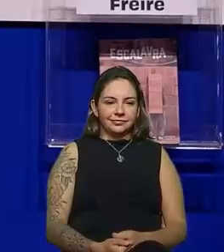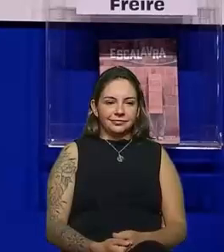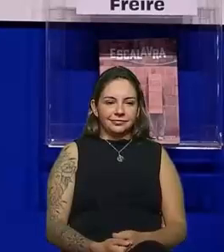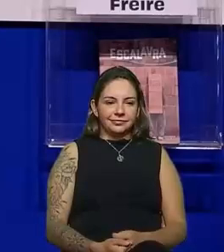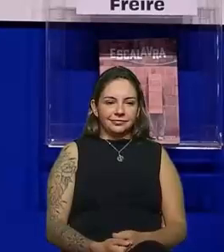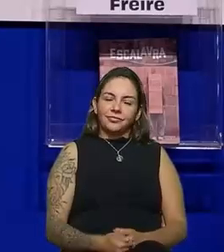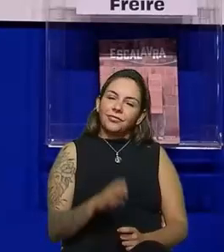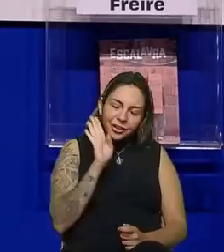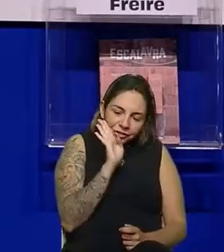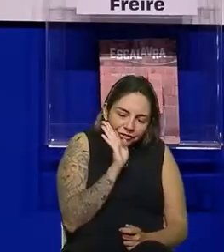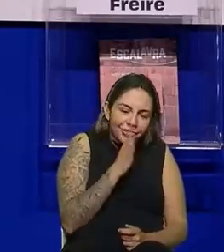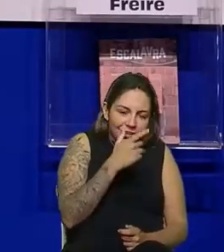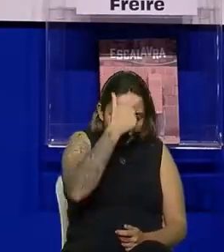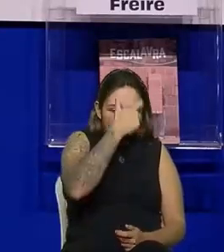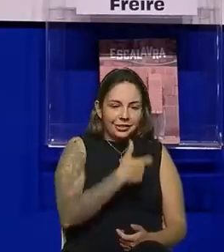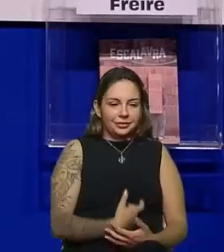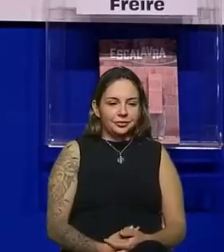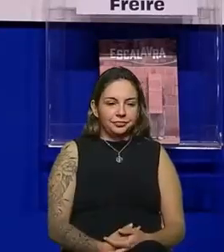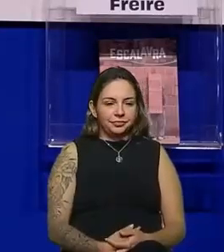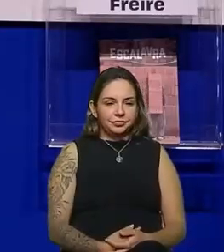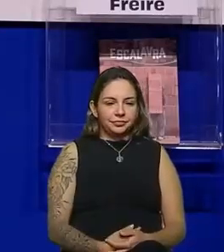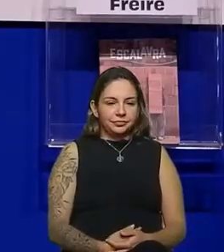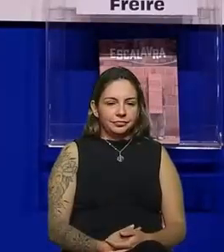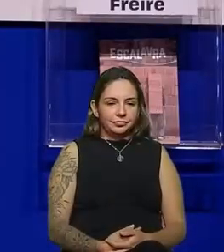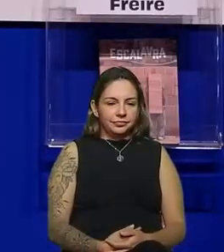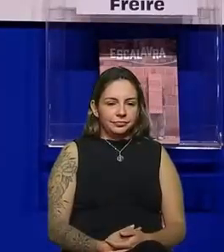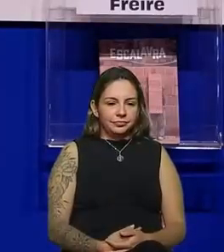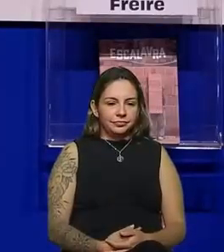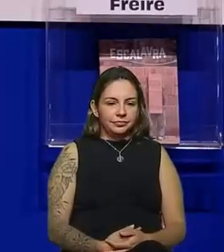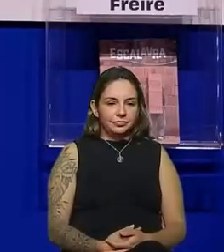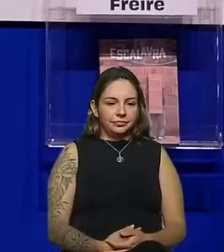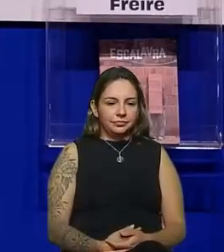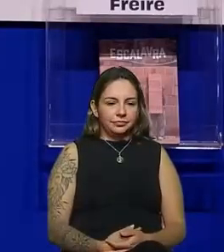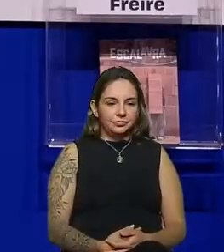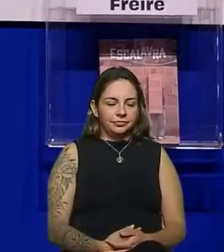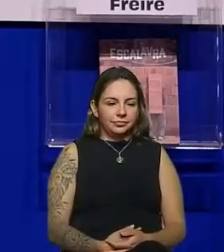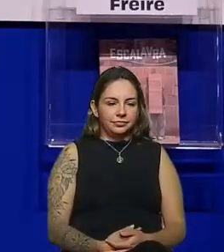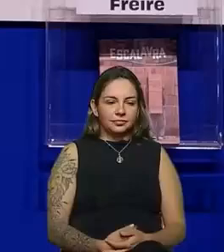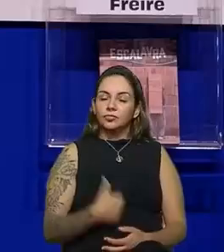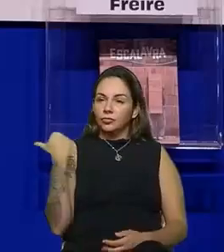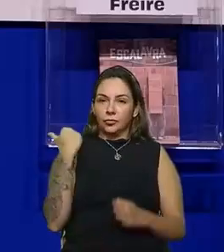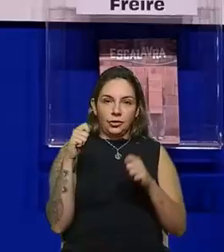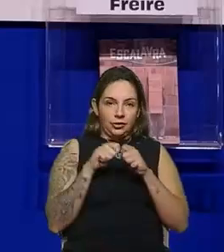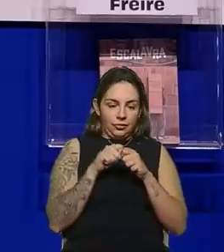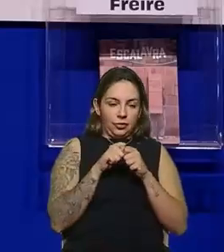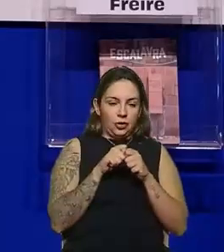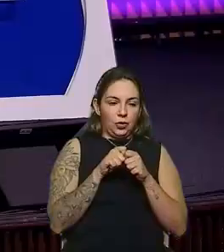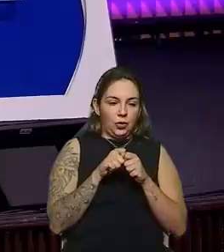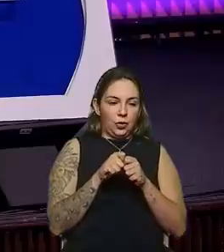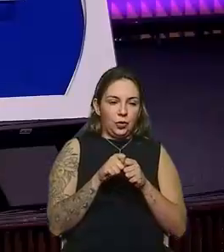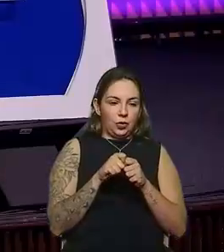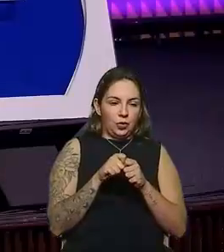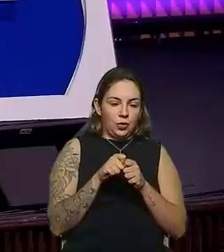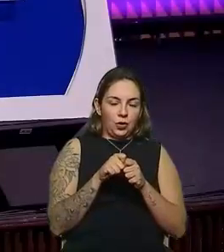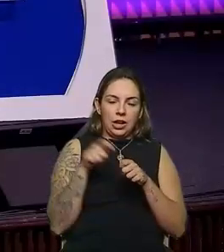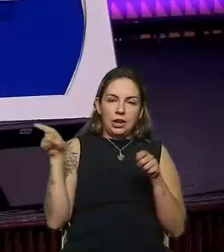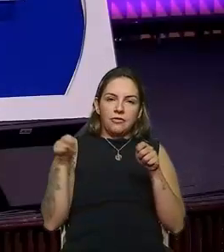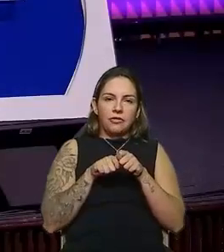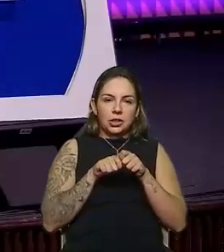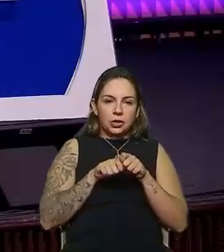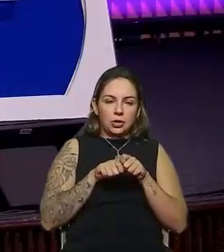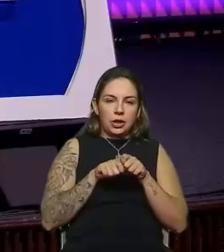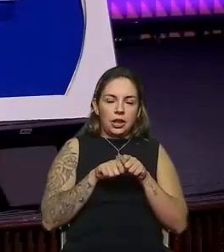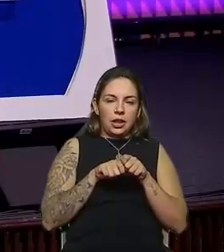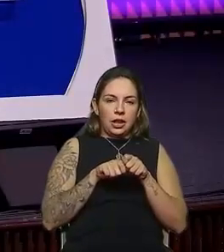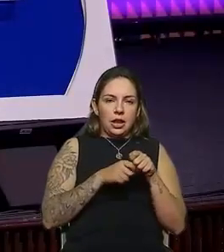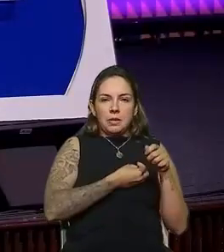essa gentileza. Marcelino, eu né? quero aproveitar a deixa do Edmilson para dizer que o Edmilson faz parte do conselho editorial da